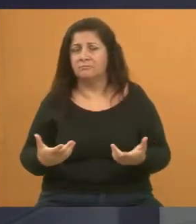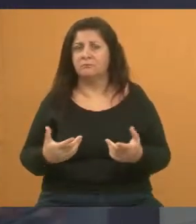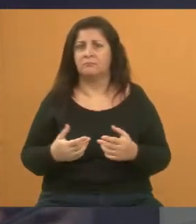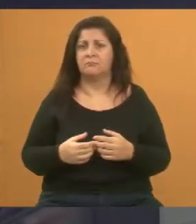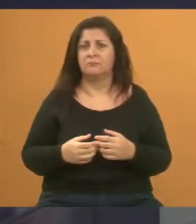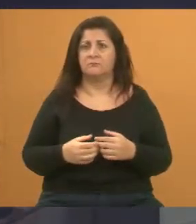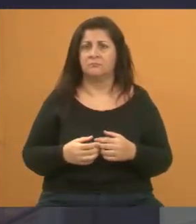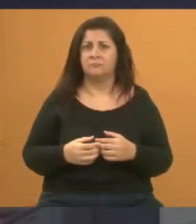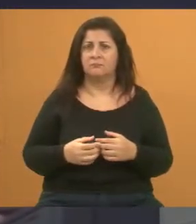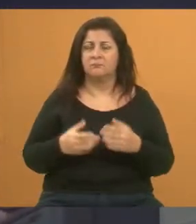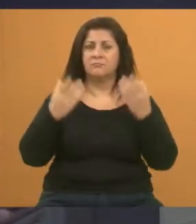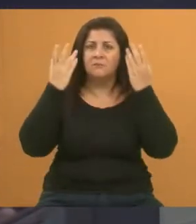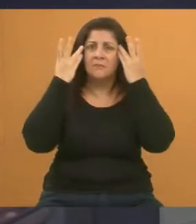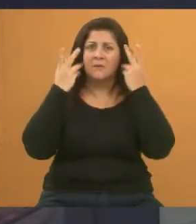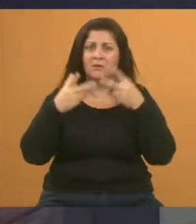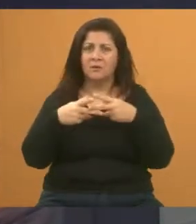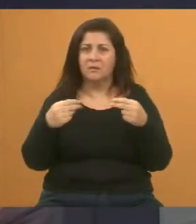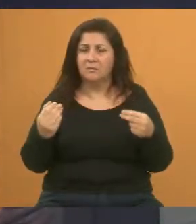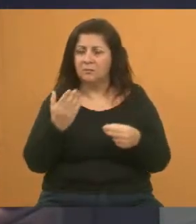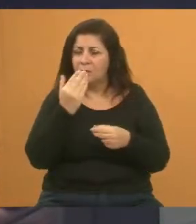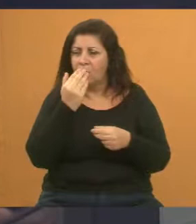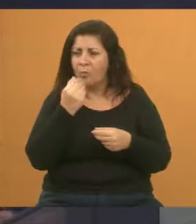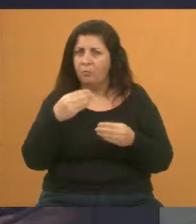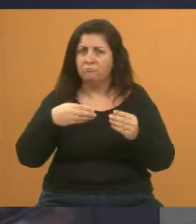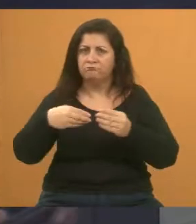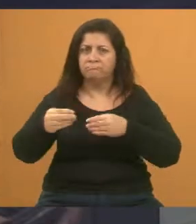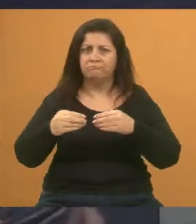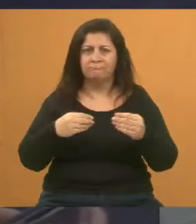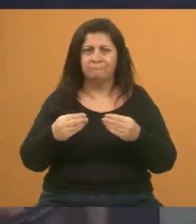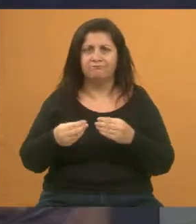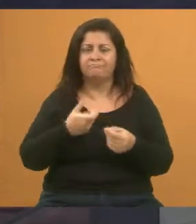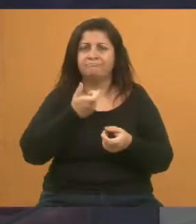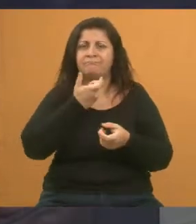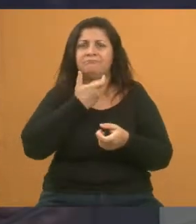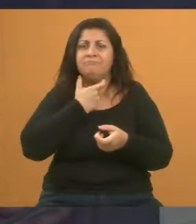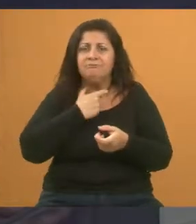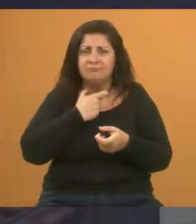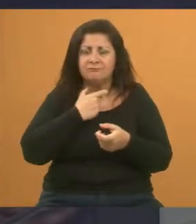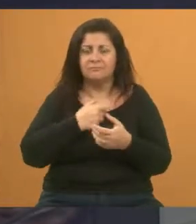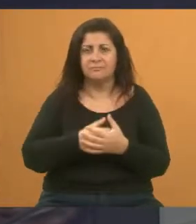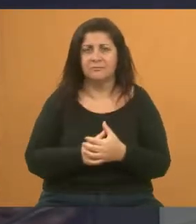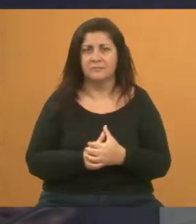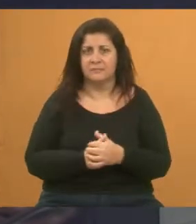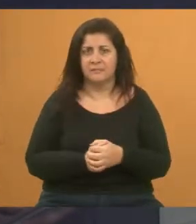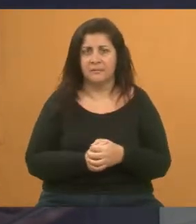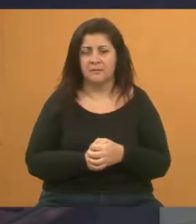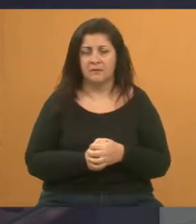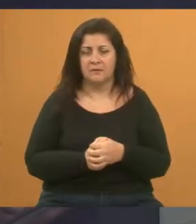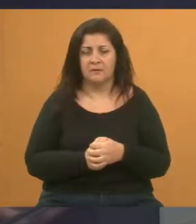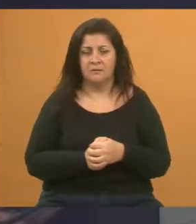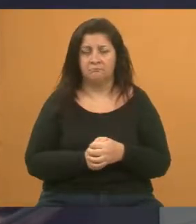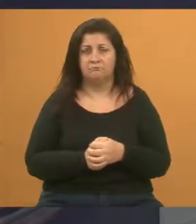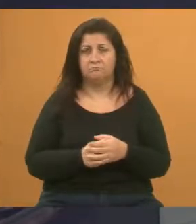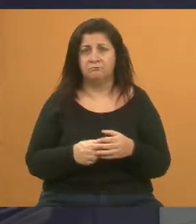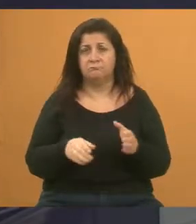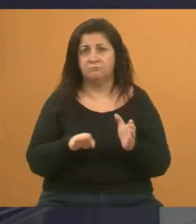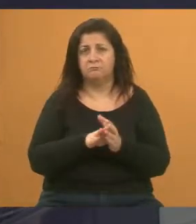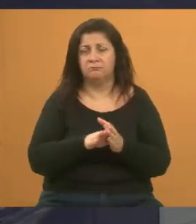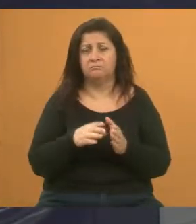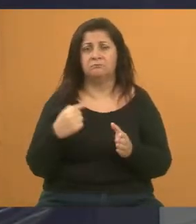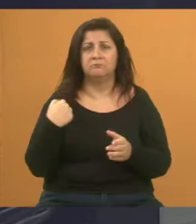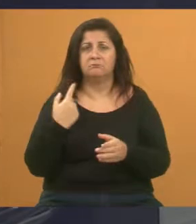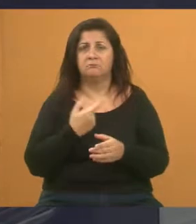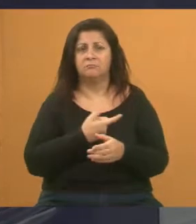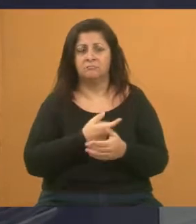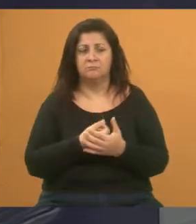temos, os animais comendo esses plásticos, engolindo, e até mesmo nós, né? Nós